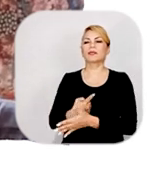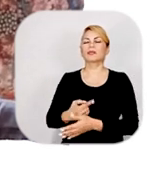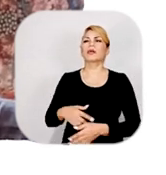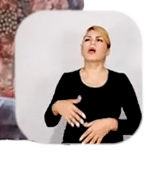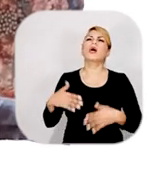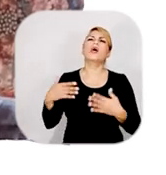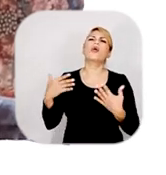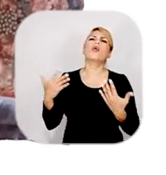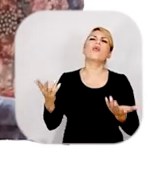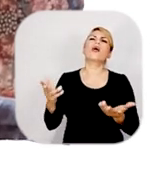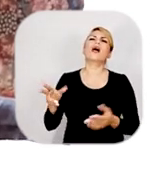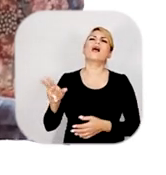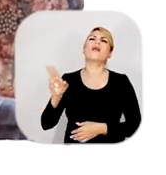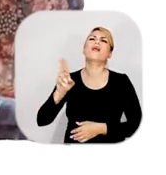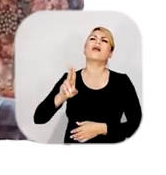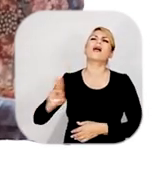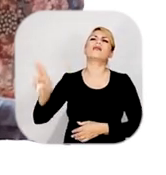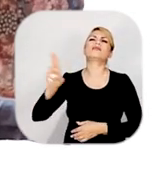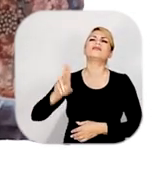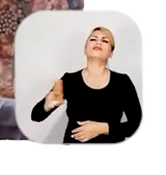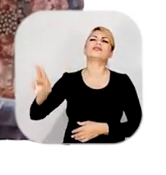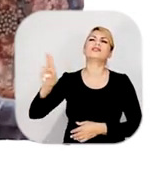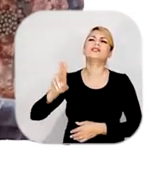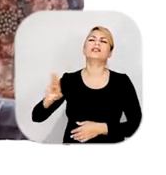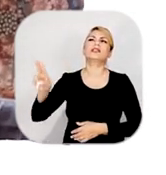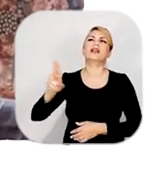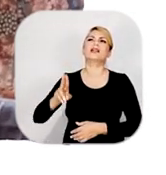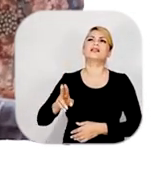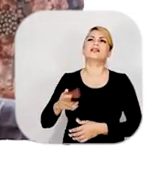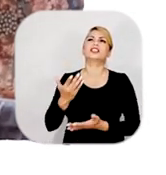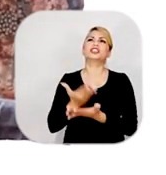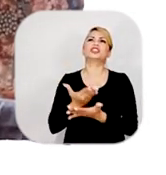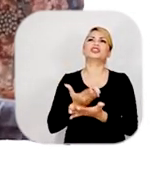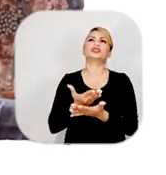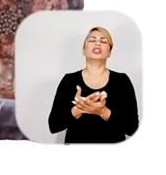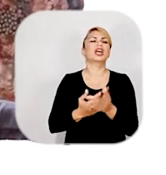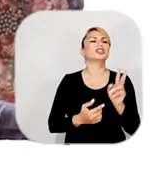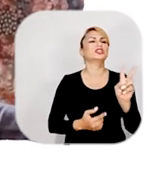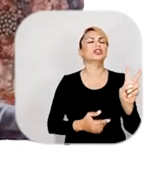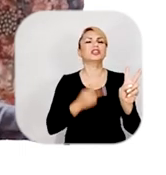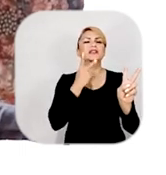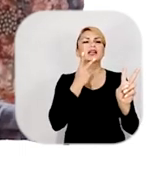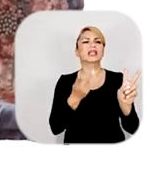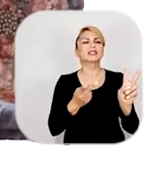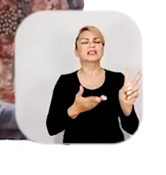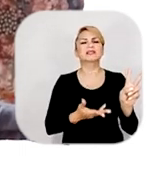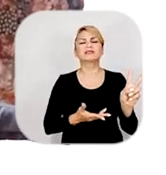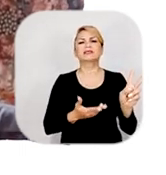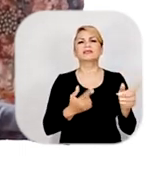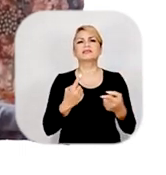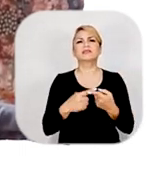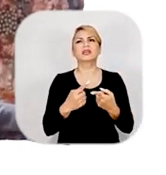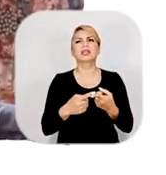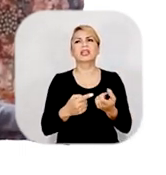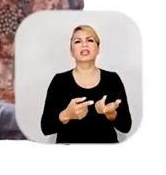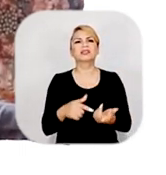falantes, necessidade de duas falantes, por que estudar, por que gravar isso? Já não tem mais função.